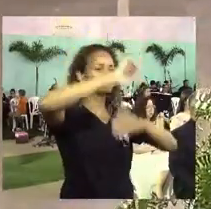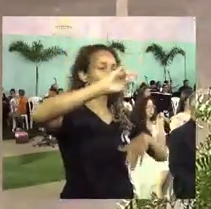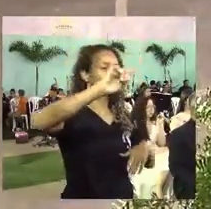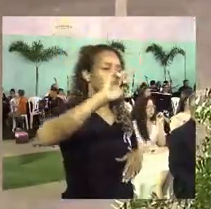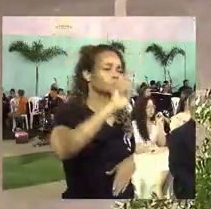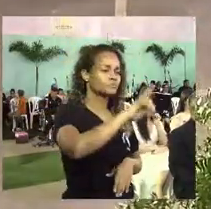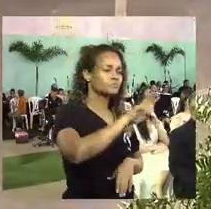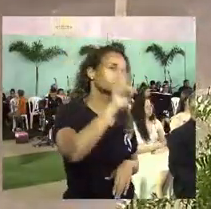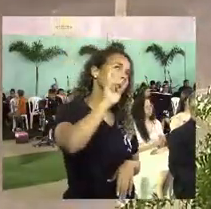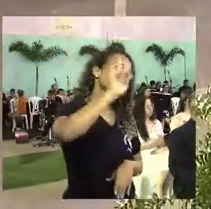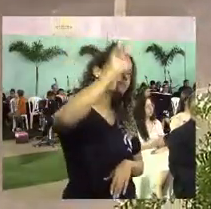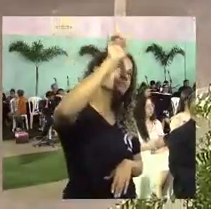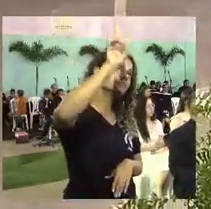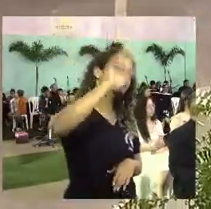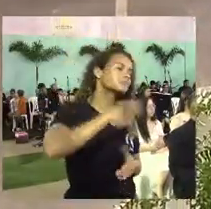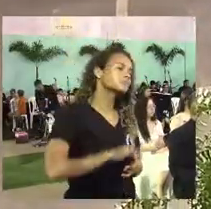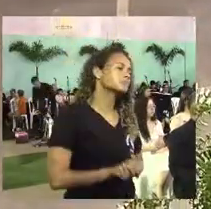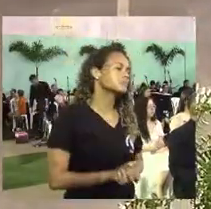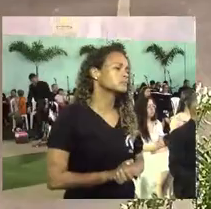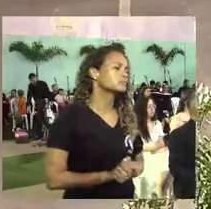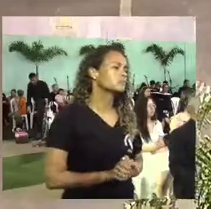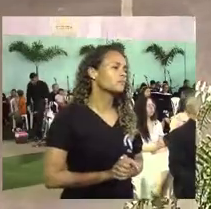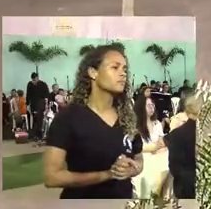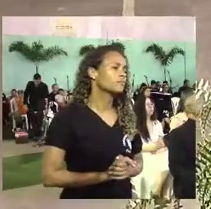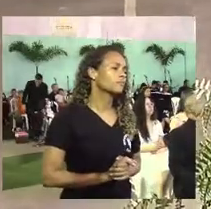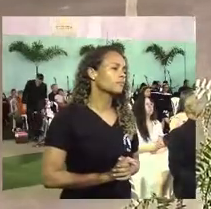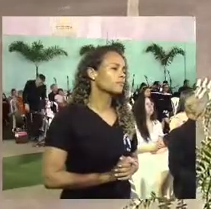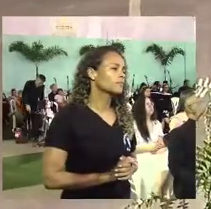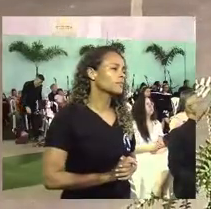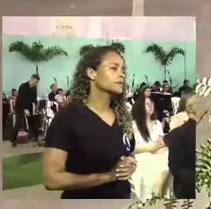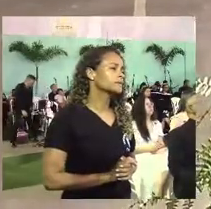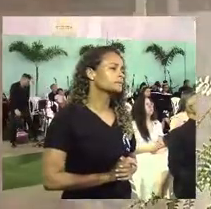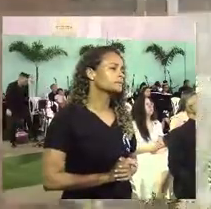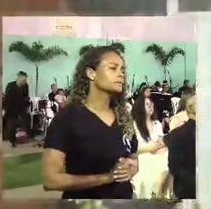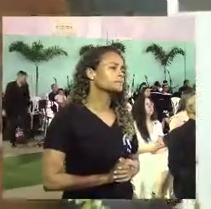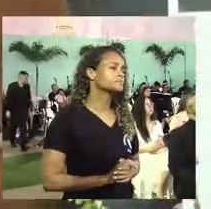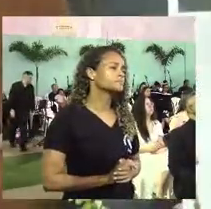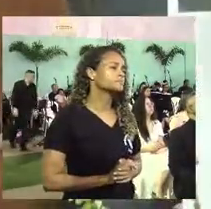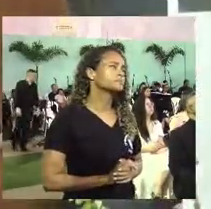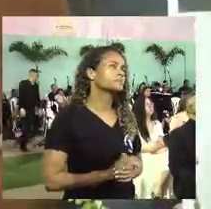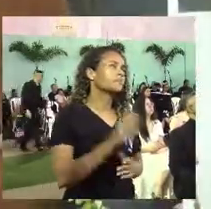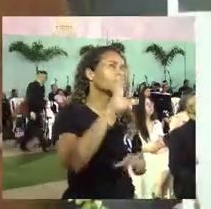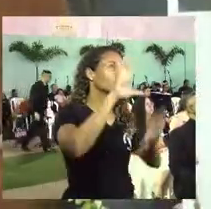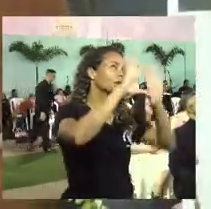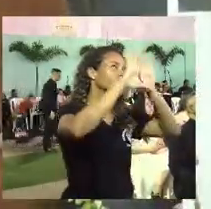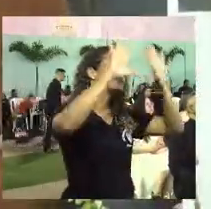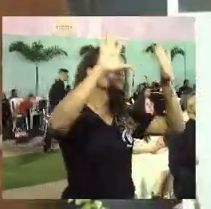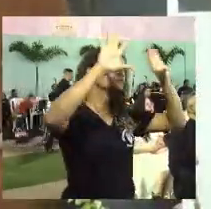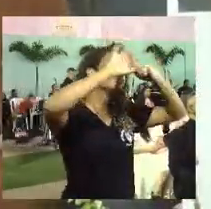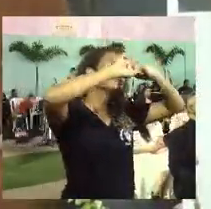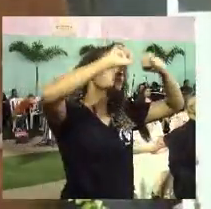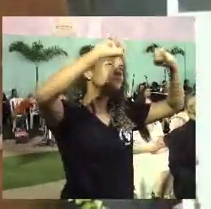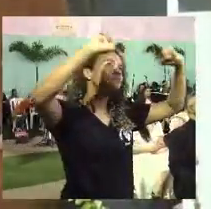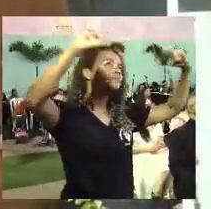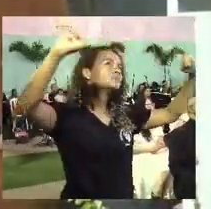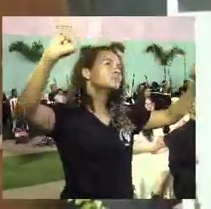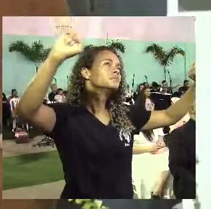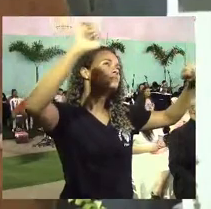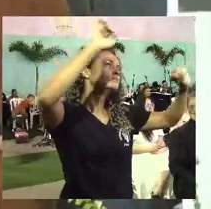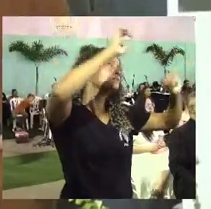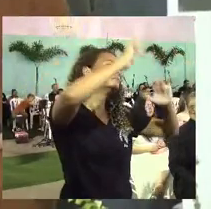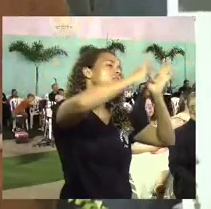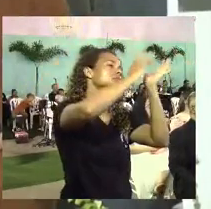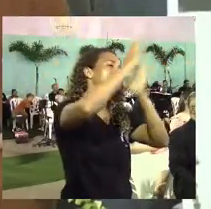para cima por favor olha para lá tira os olhos da terra Olhe bem para cima O Céu Vai Se Abrir Jesus vai voltar